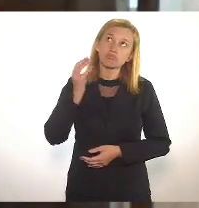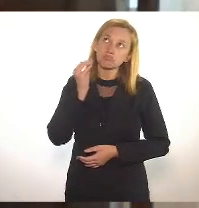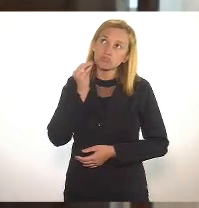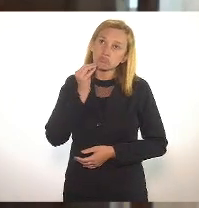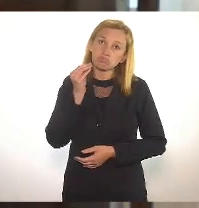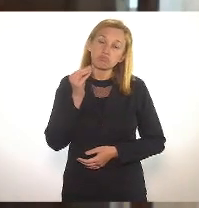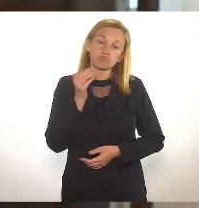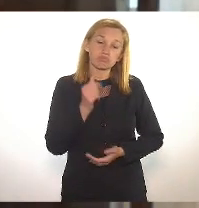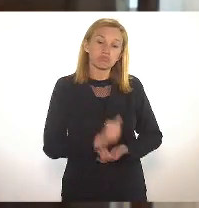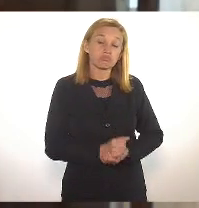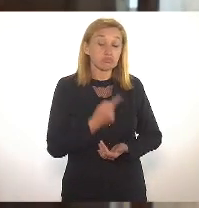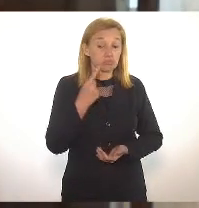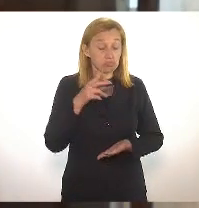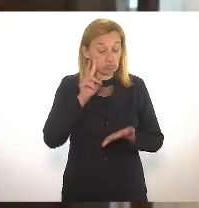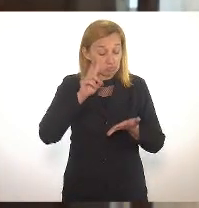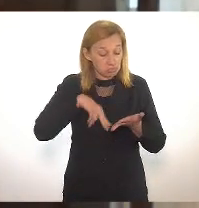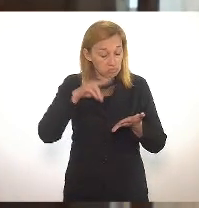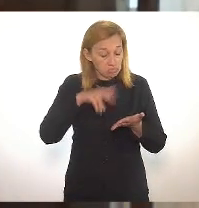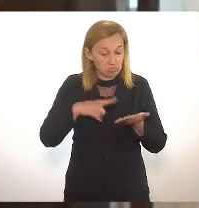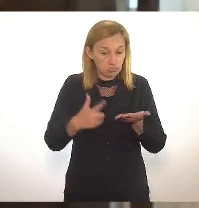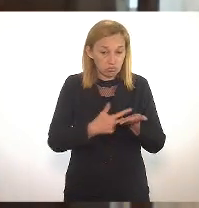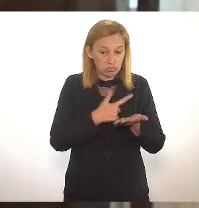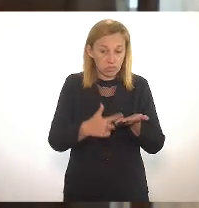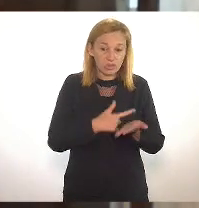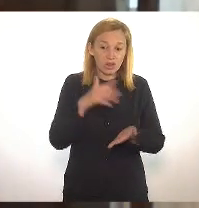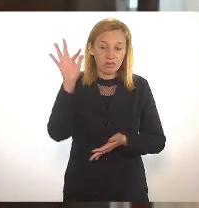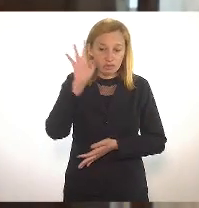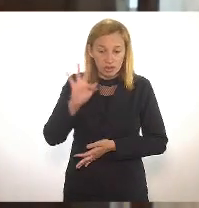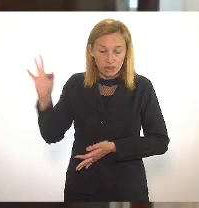ler um livro chamado Federalismo,